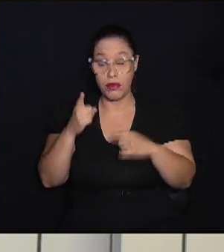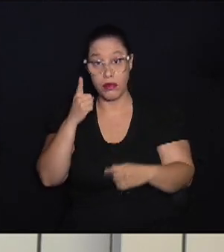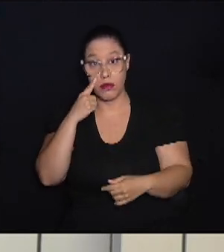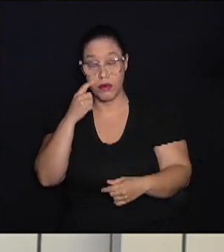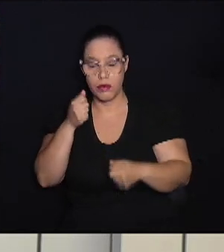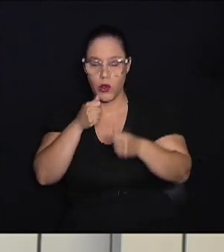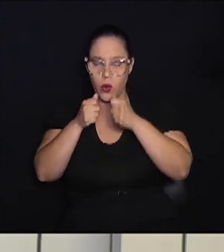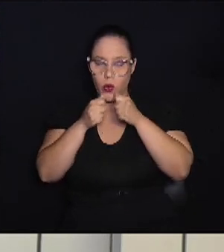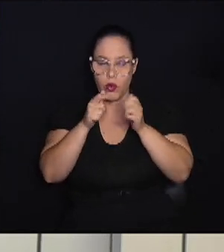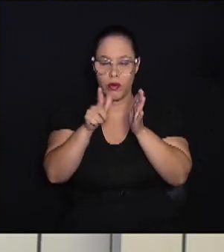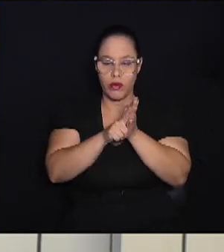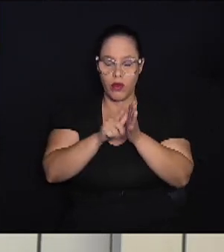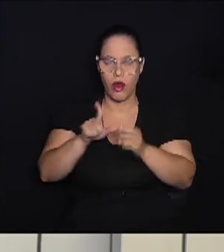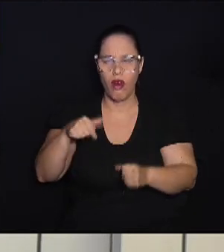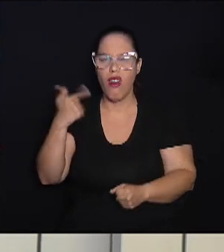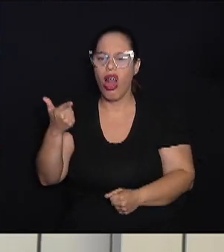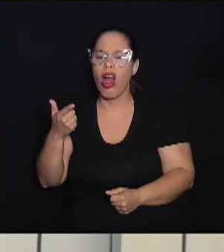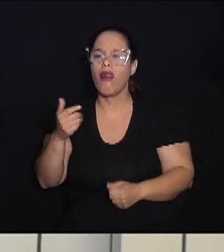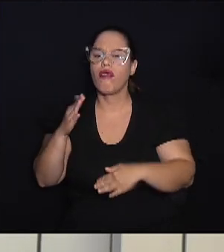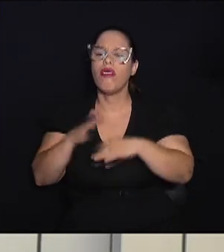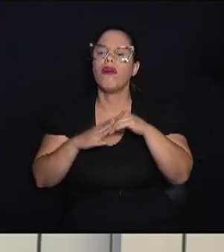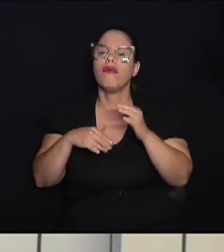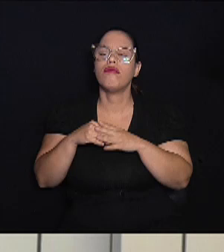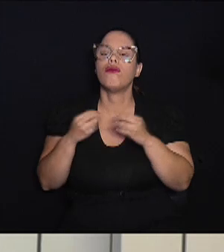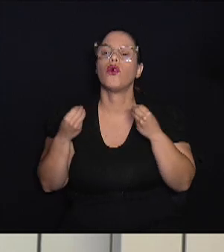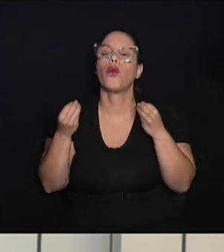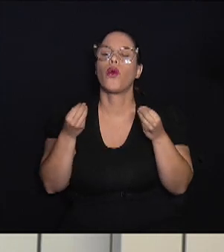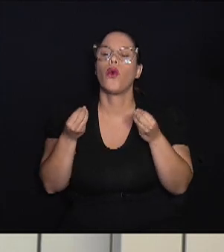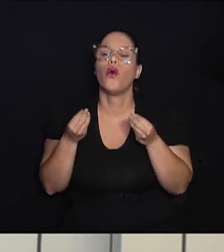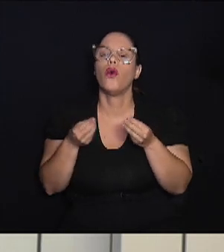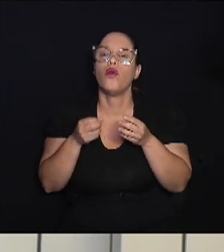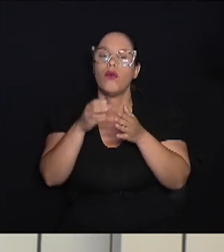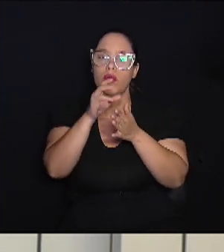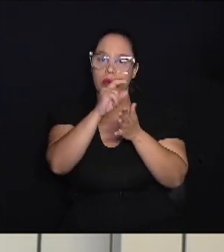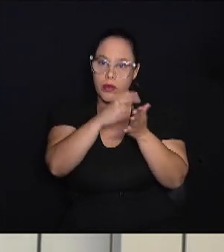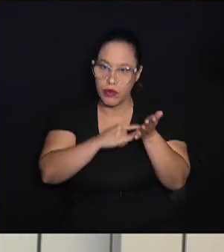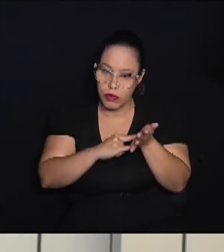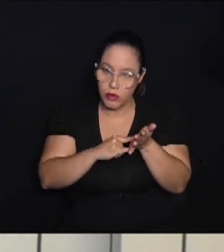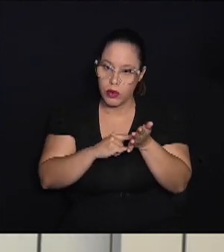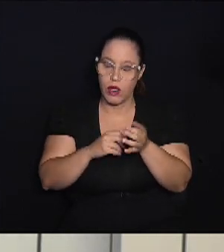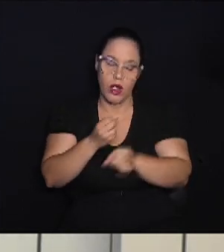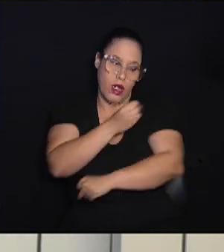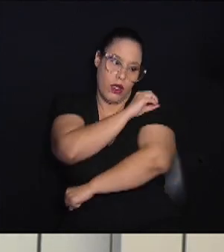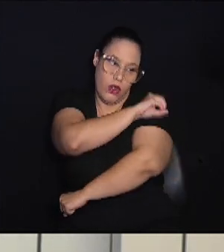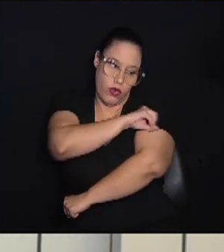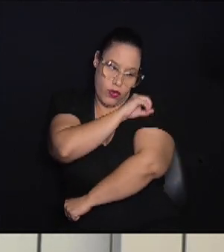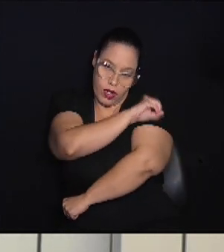quais são os outros serviços e como se inscrever para os cursos e oficinas.